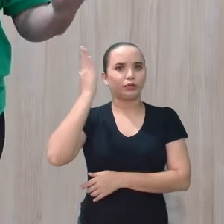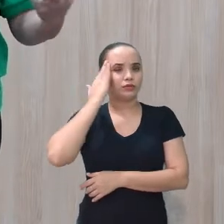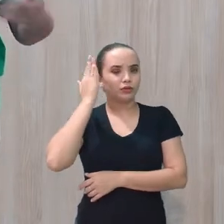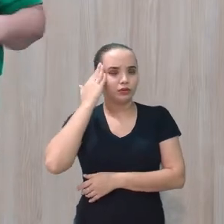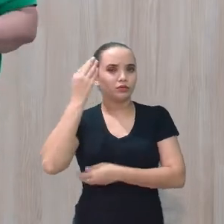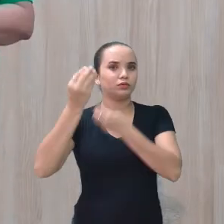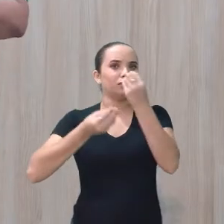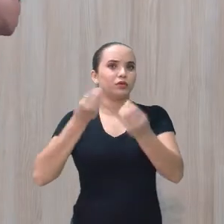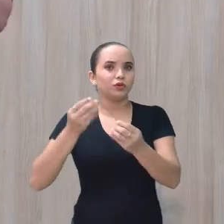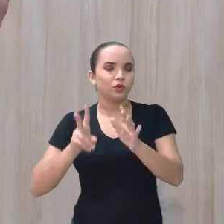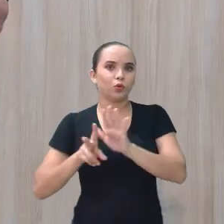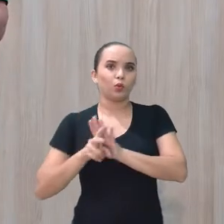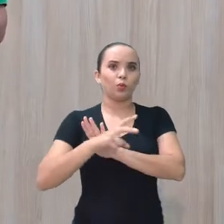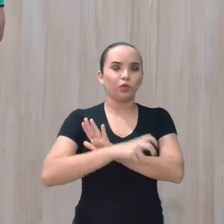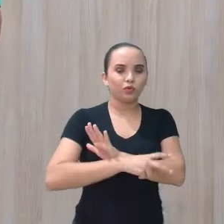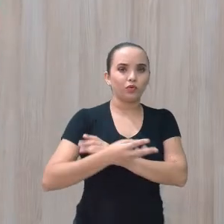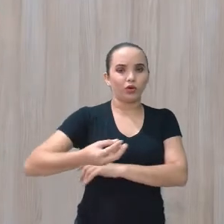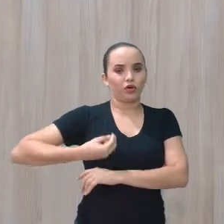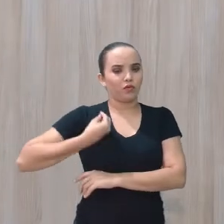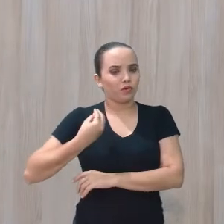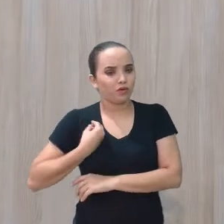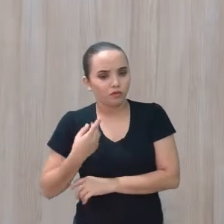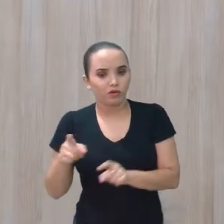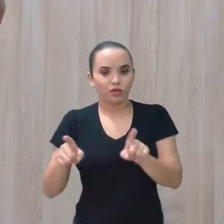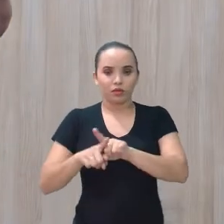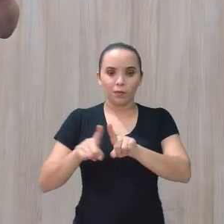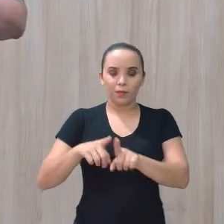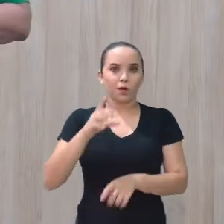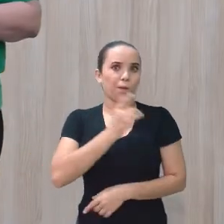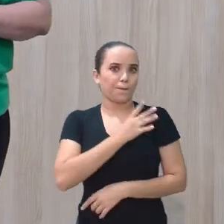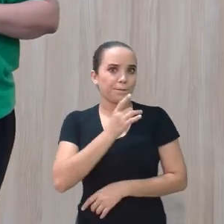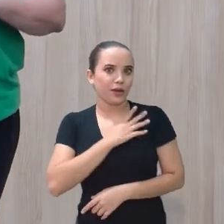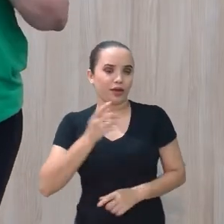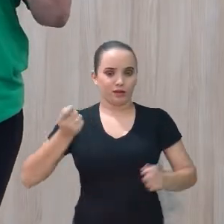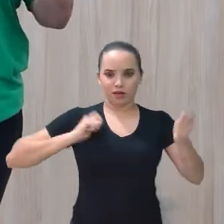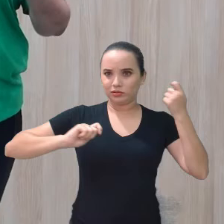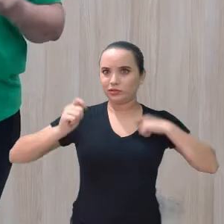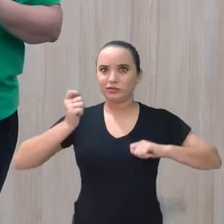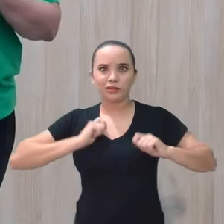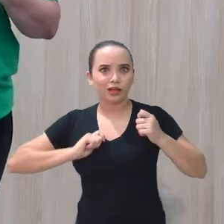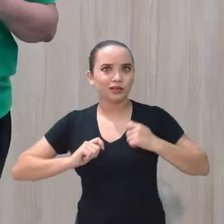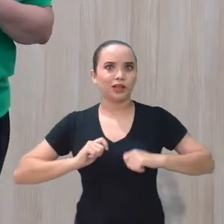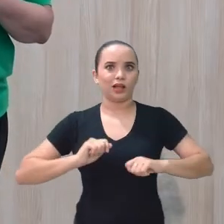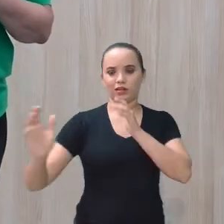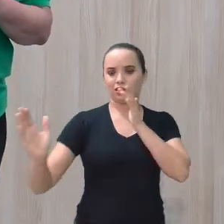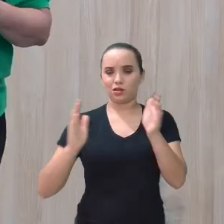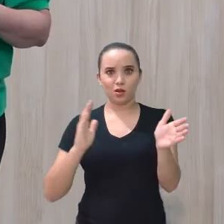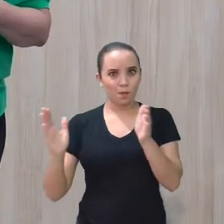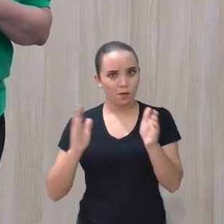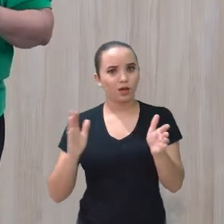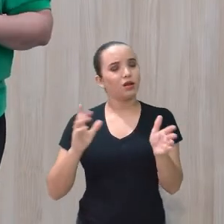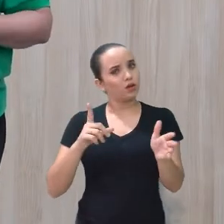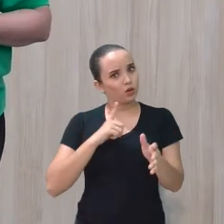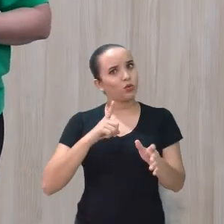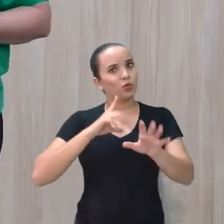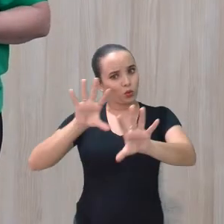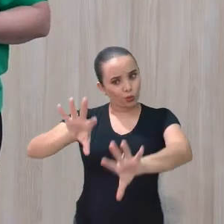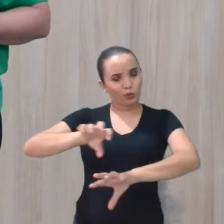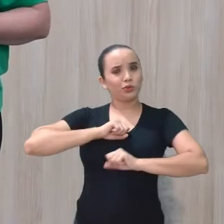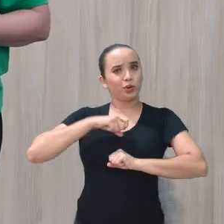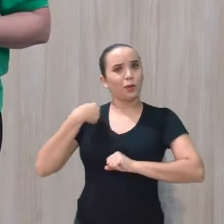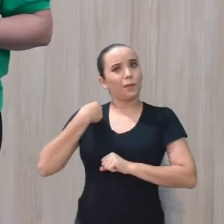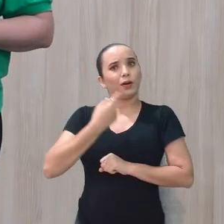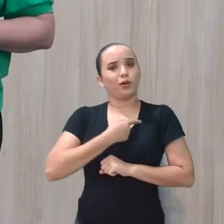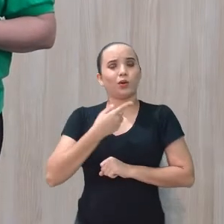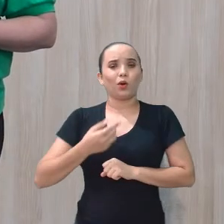esse vírus, lidar com o medo, não é? A ansiedade que causou, não é? Uma certa destruição